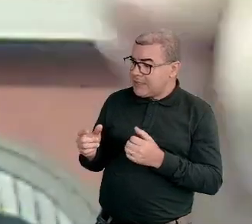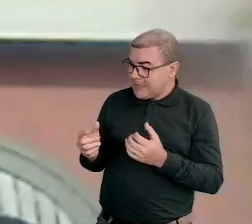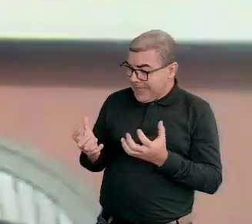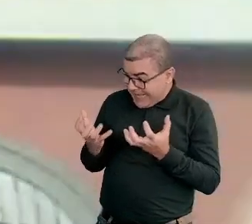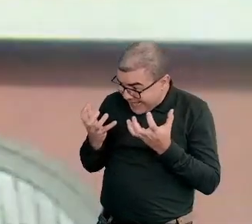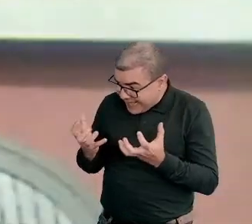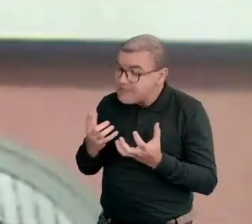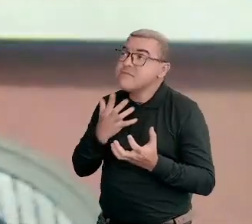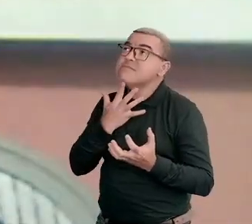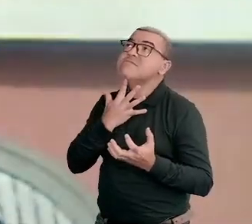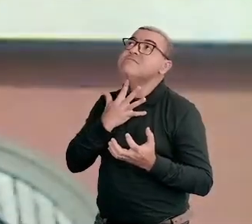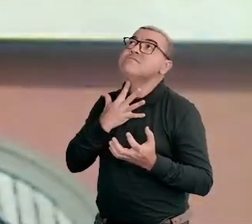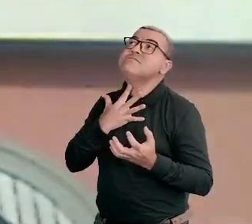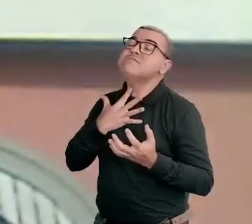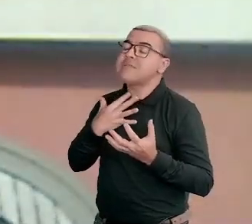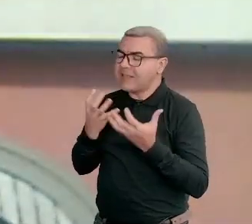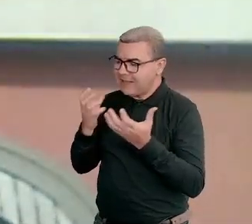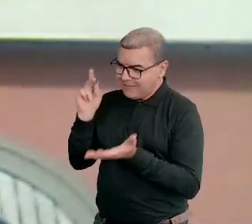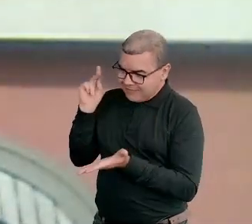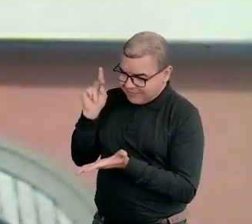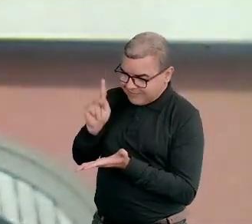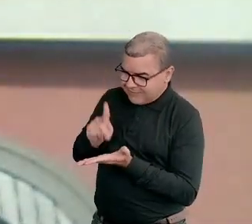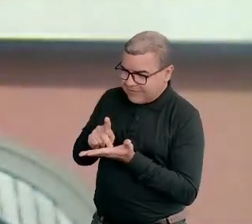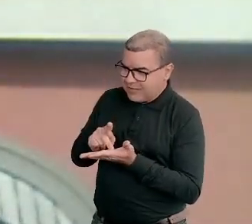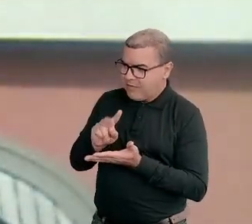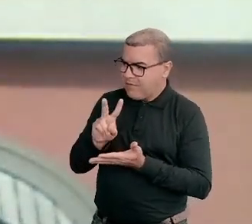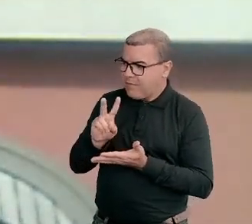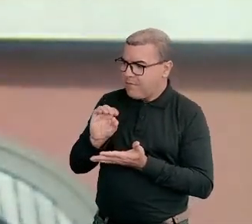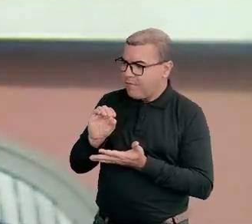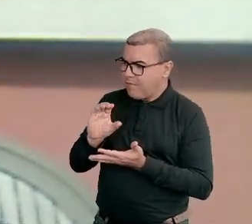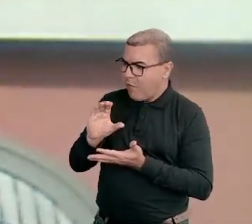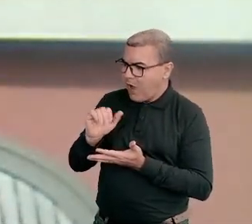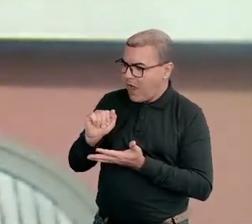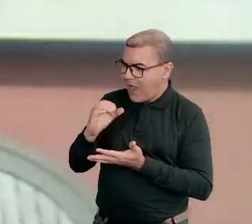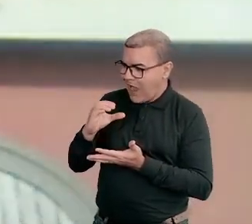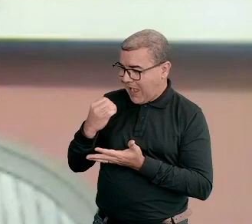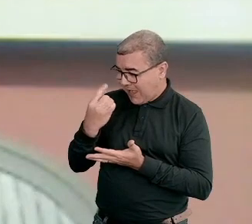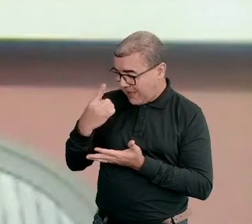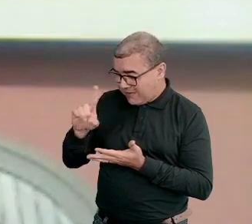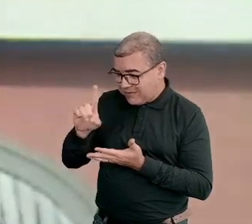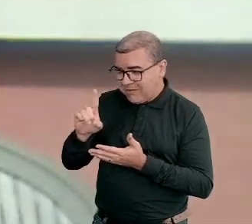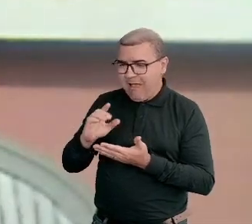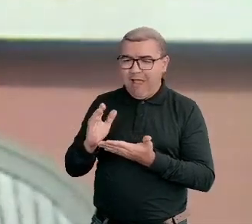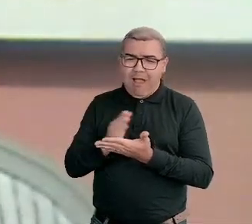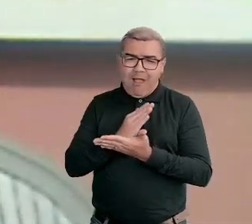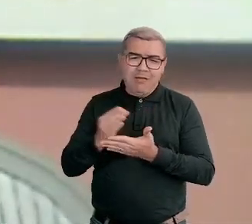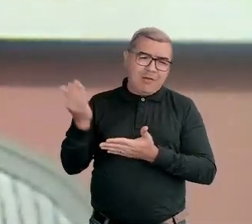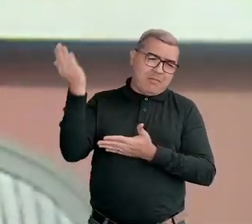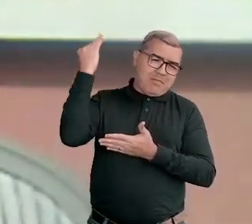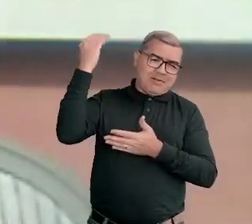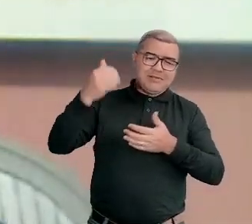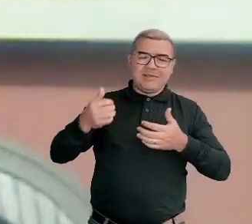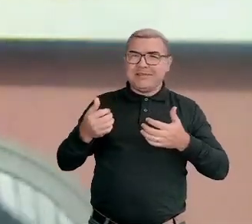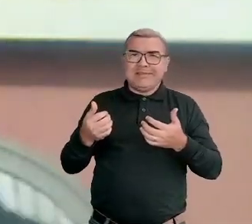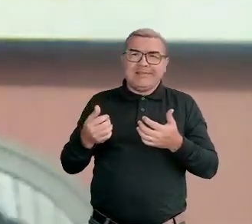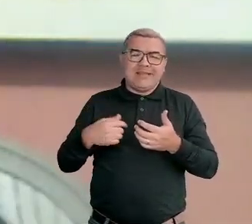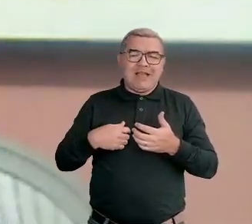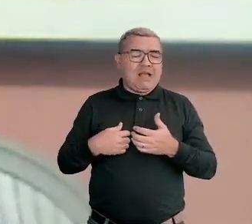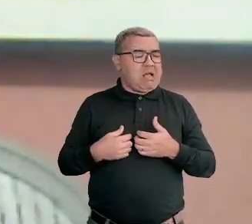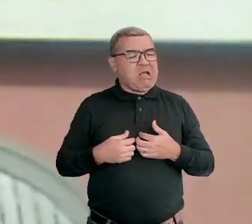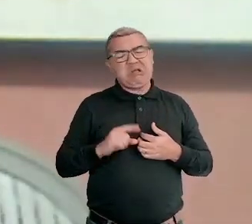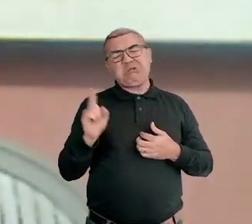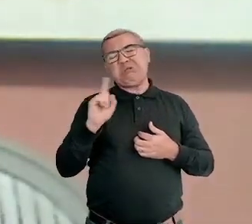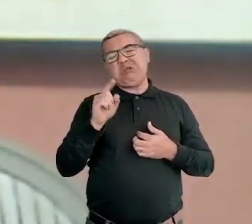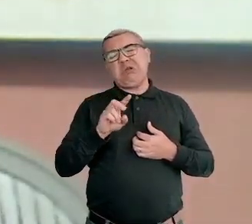a chamada vocação, né? A vocação é algo muito... os mais ortodoxos podem questionar,